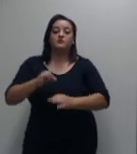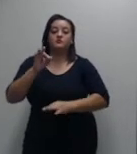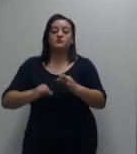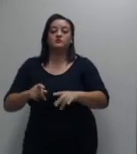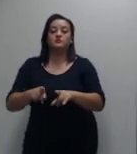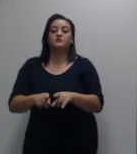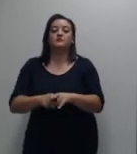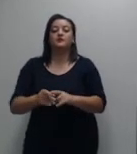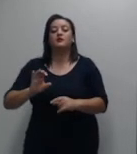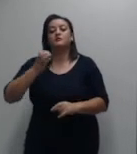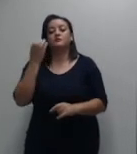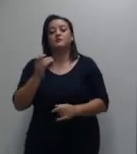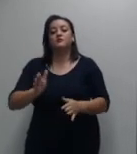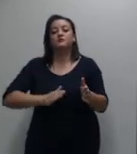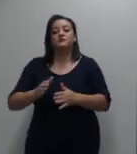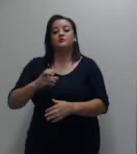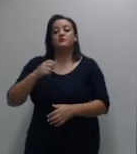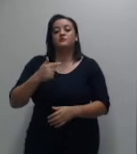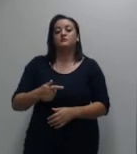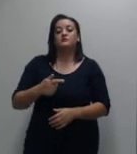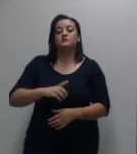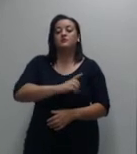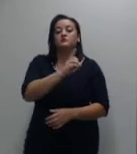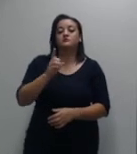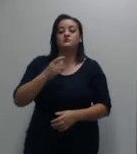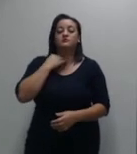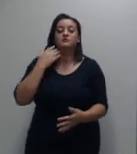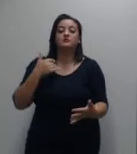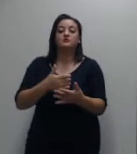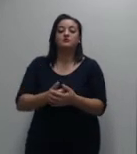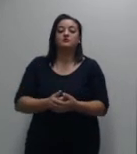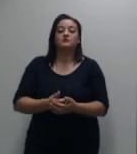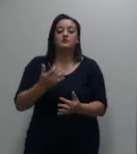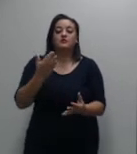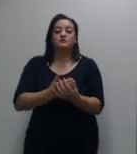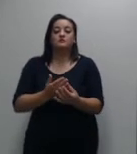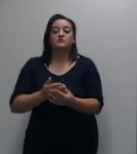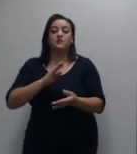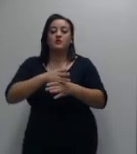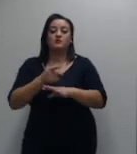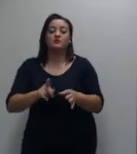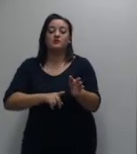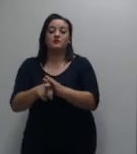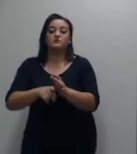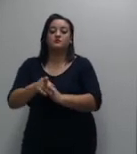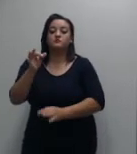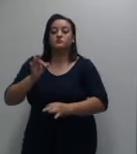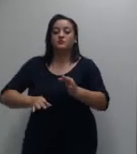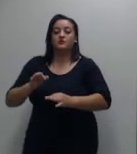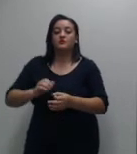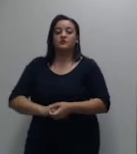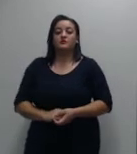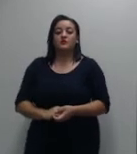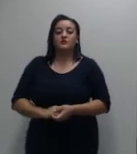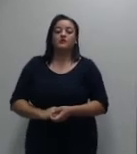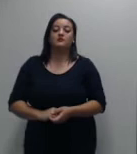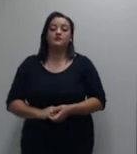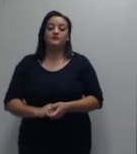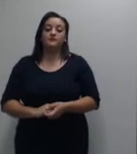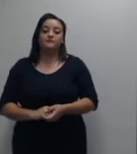decidirão no prazo de 7 dias corrido os processos incluídos na questão de julgamento eletrônico